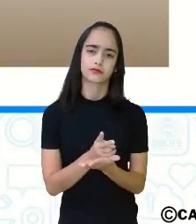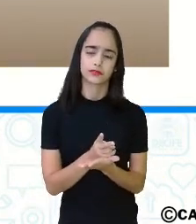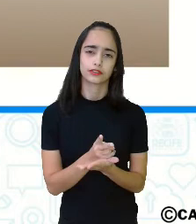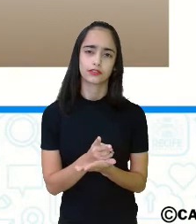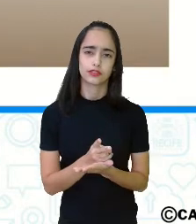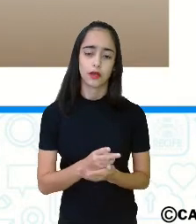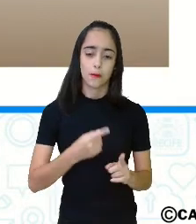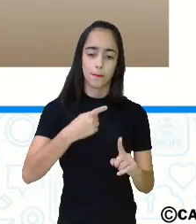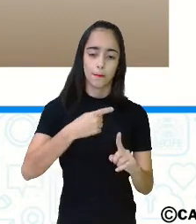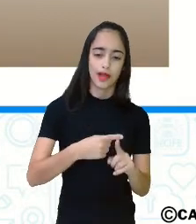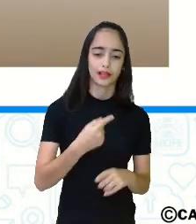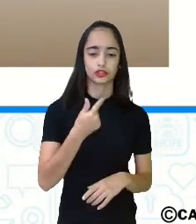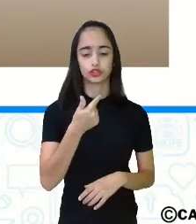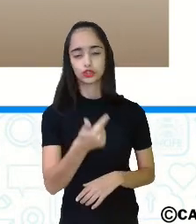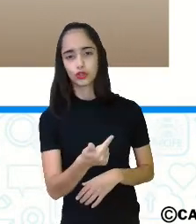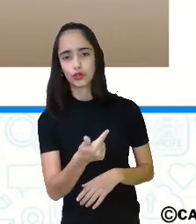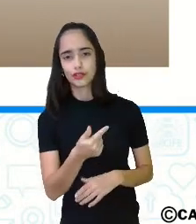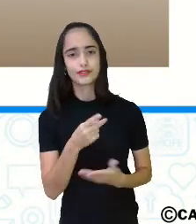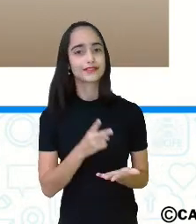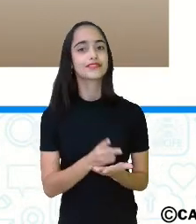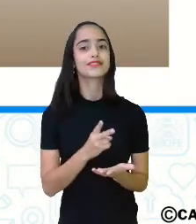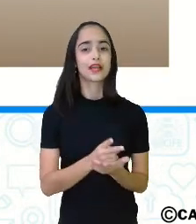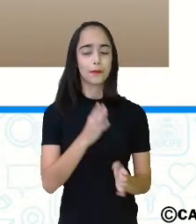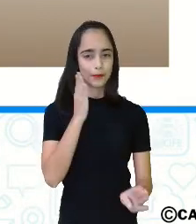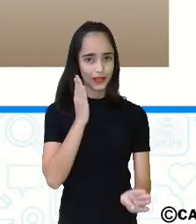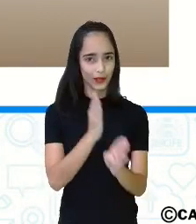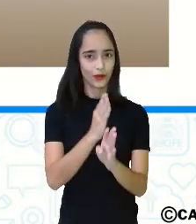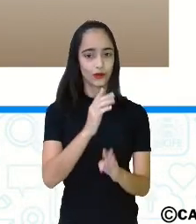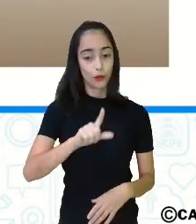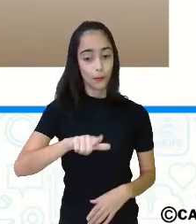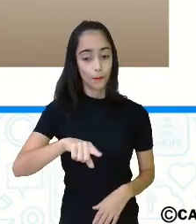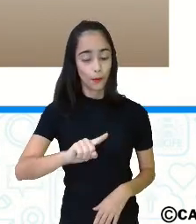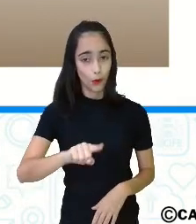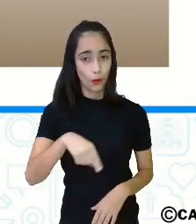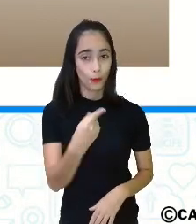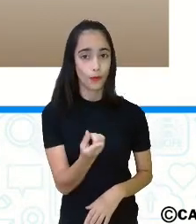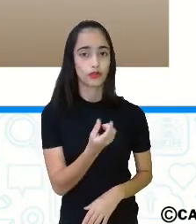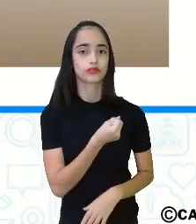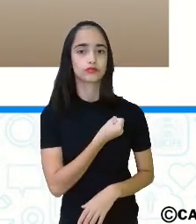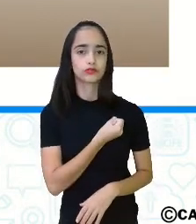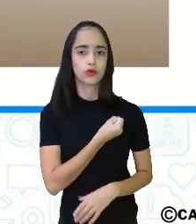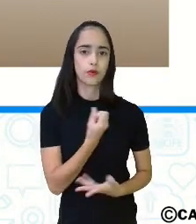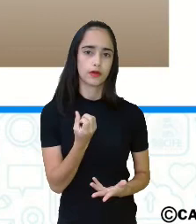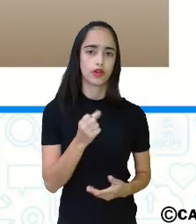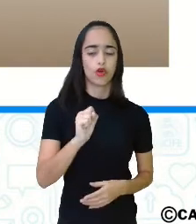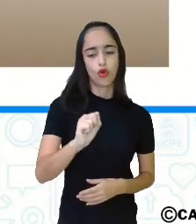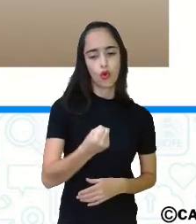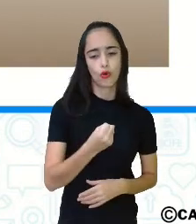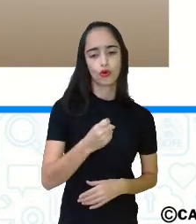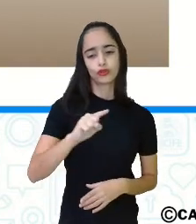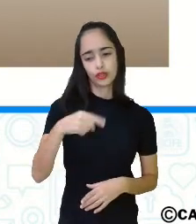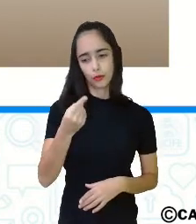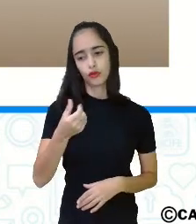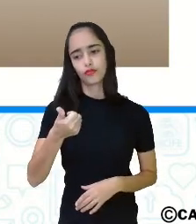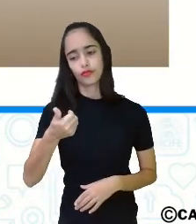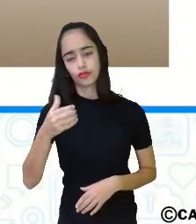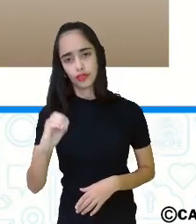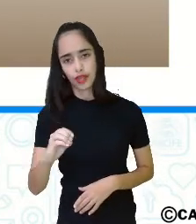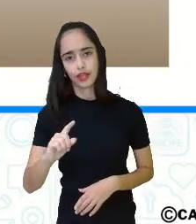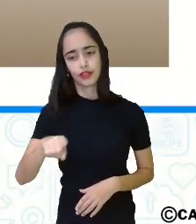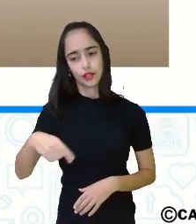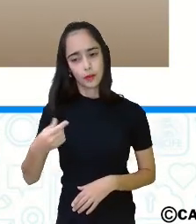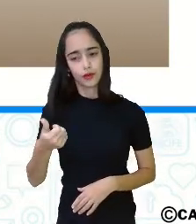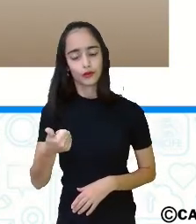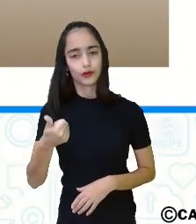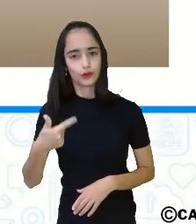vai sempre encontrar o próximo elemento, no caso o 8, aí no caso o 10, no caso o 12